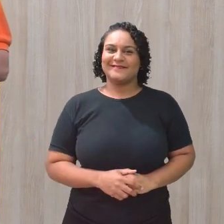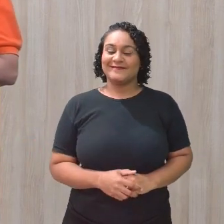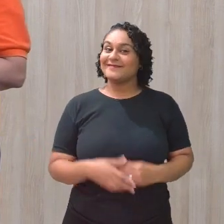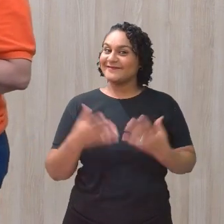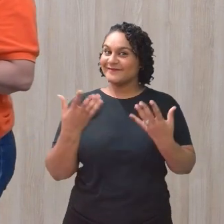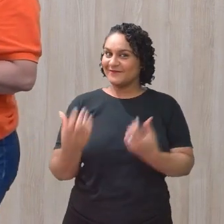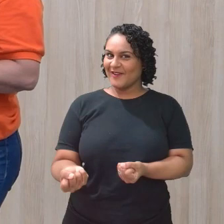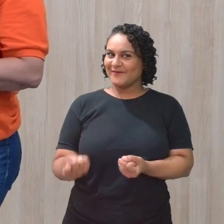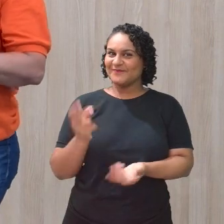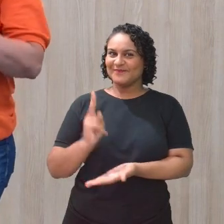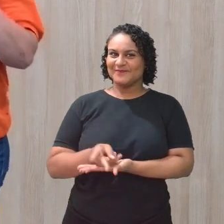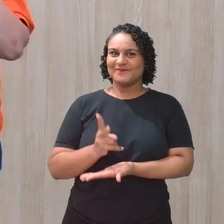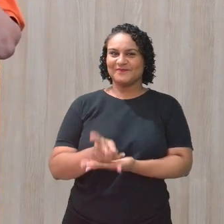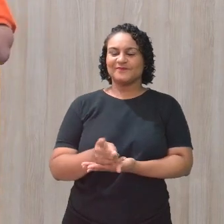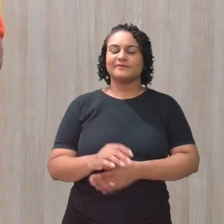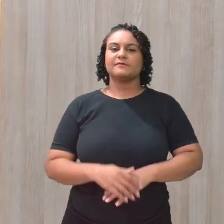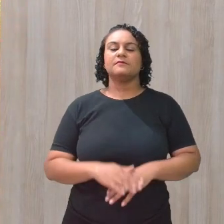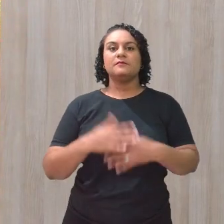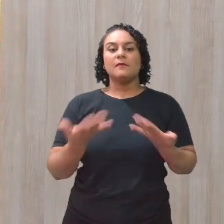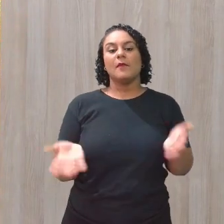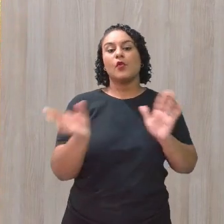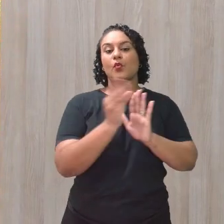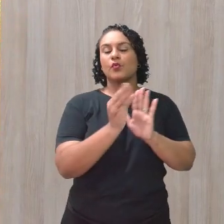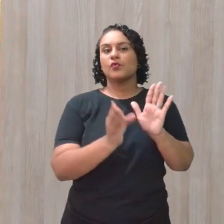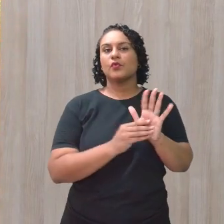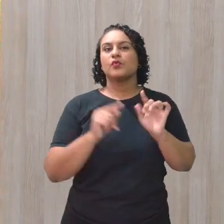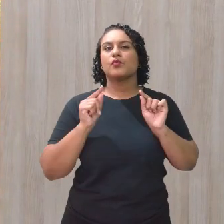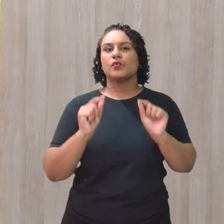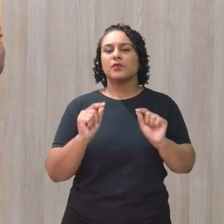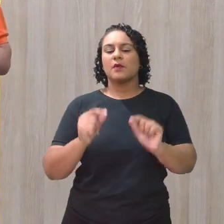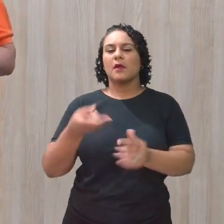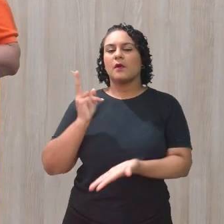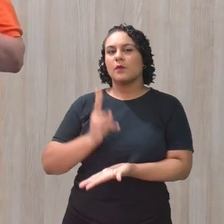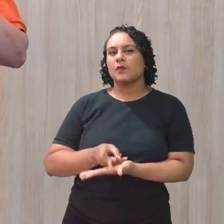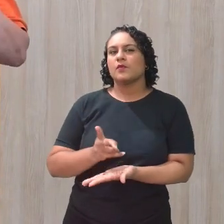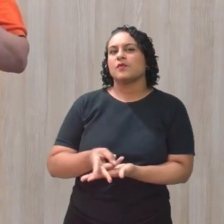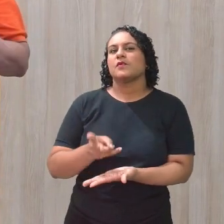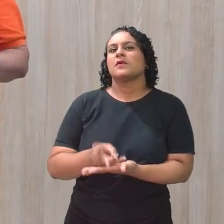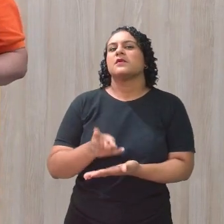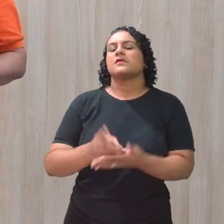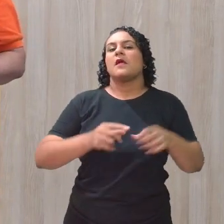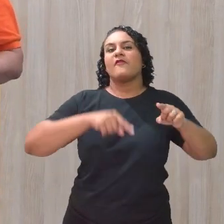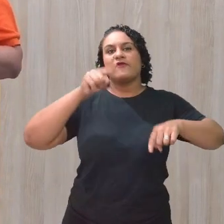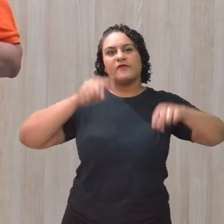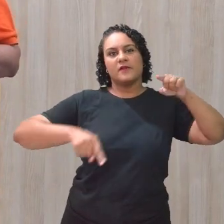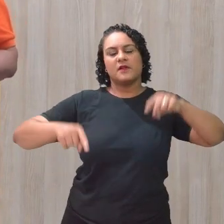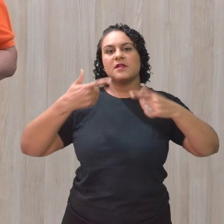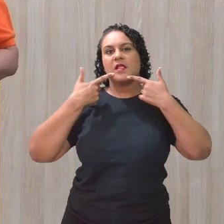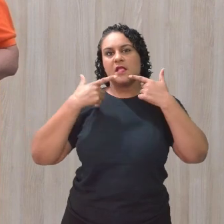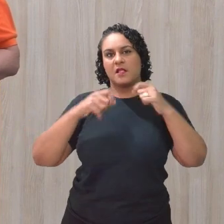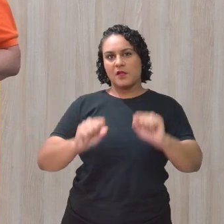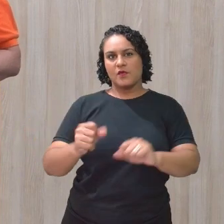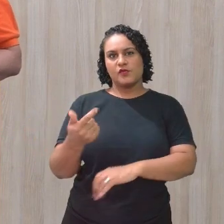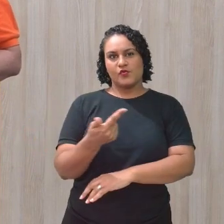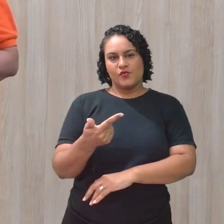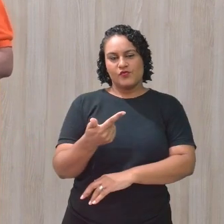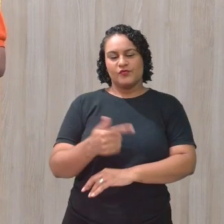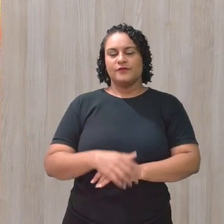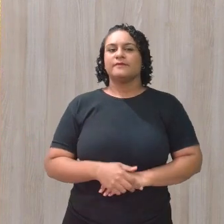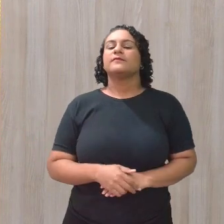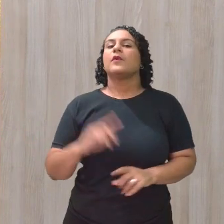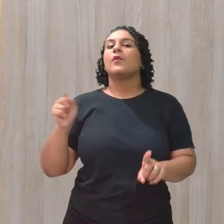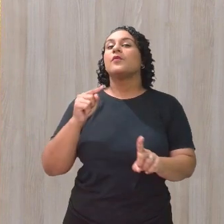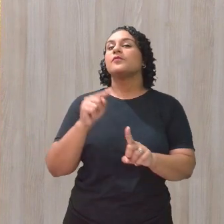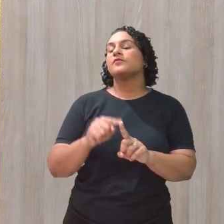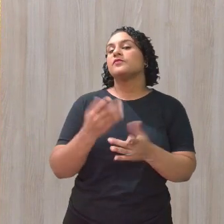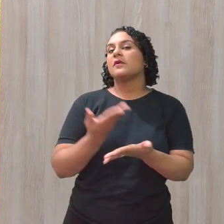vamos seguindo. O nosso conteúdo de hoje é continuação, não é? Variação linguística 2. E o